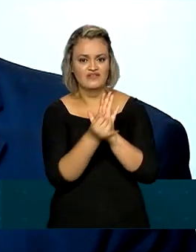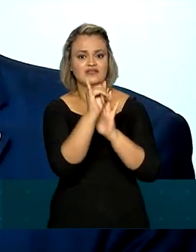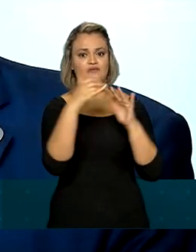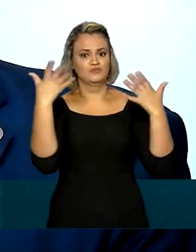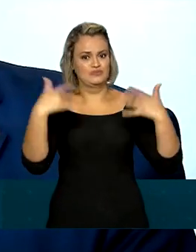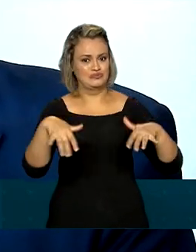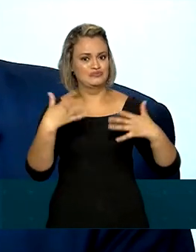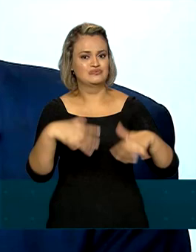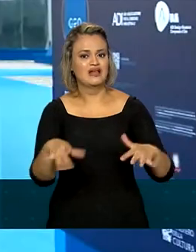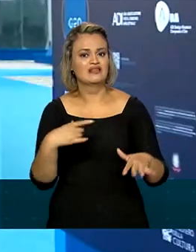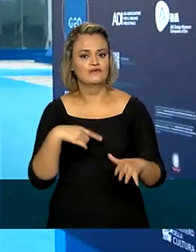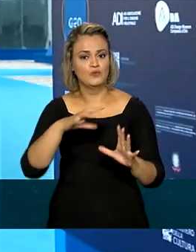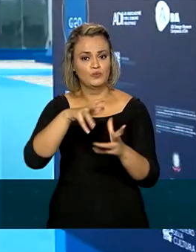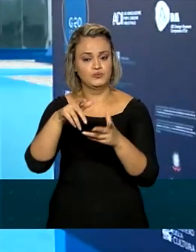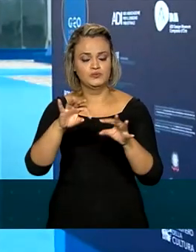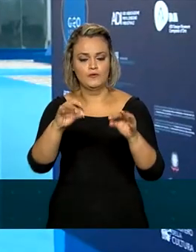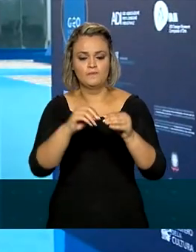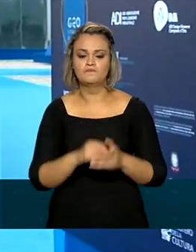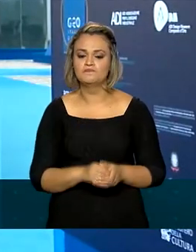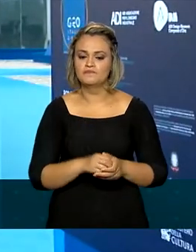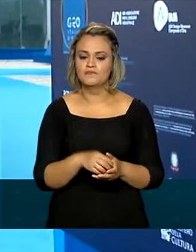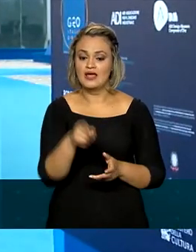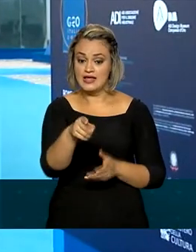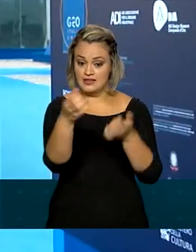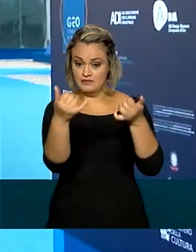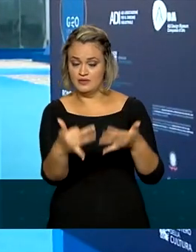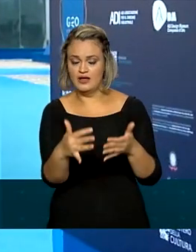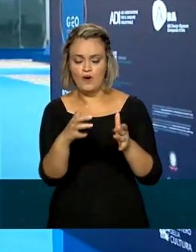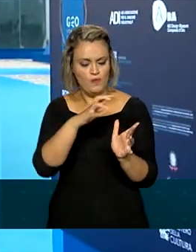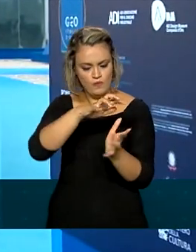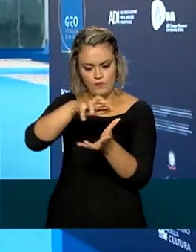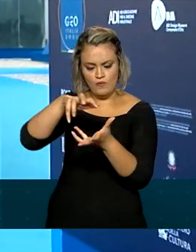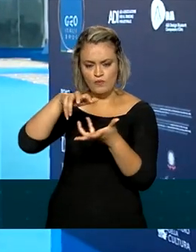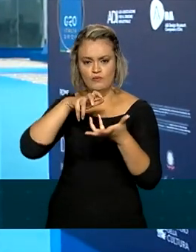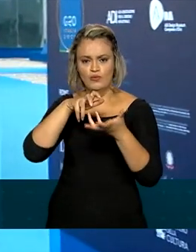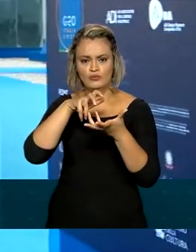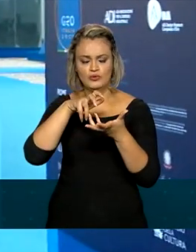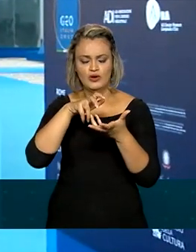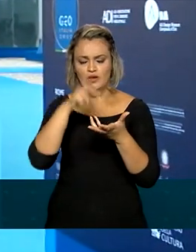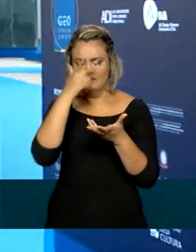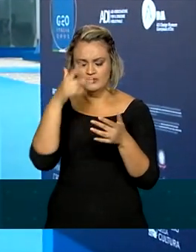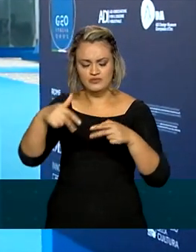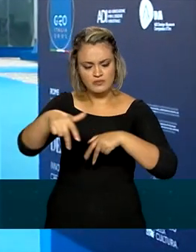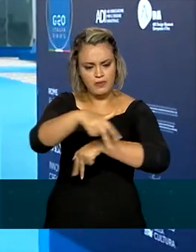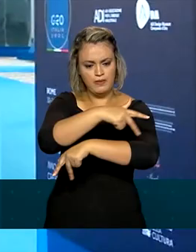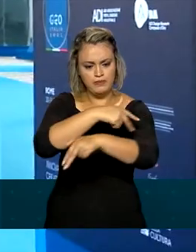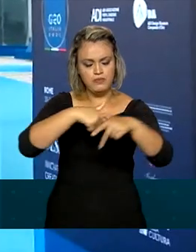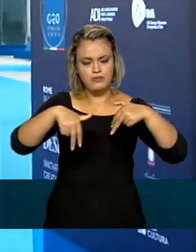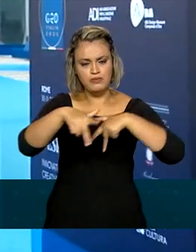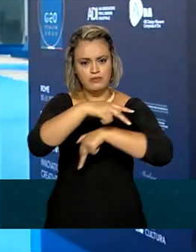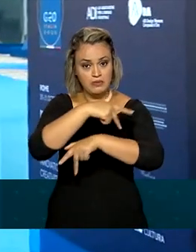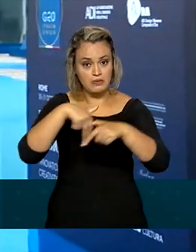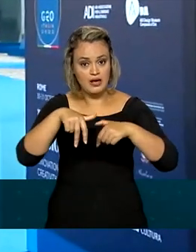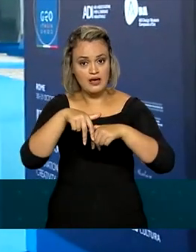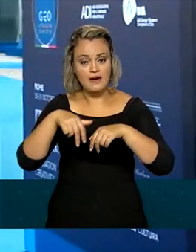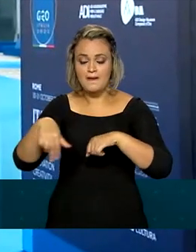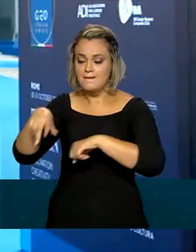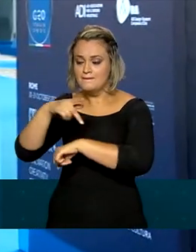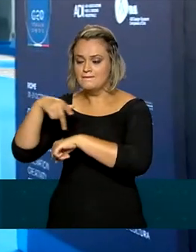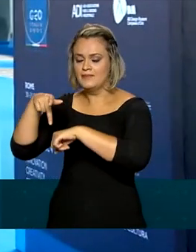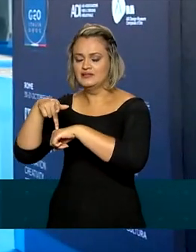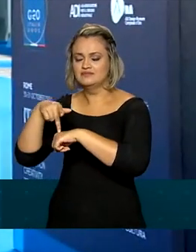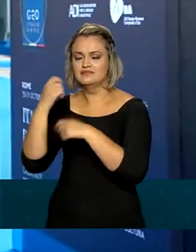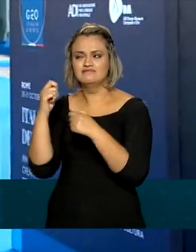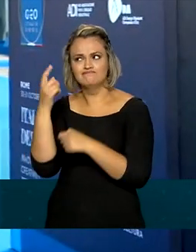cima, no mundo inteiro. A partir do momento em que o mundo foi ficando cada vez mais globalizado, os países também sentiram a necessidade de se